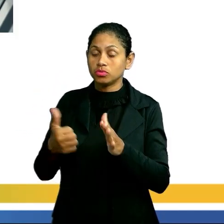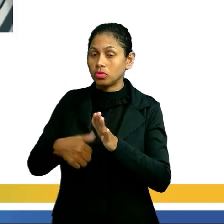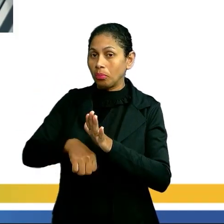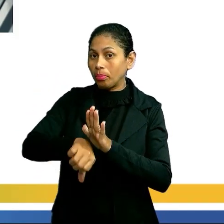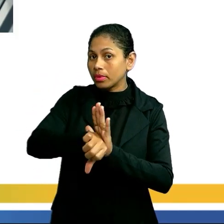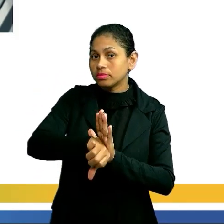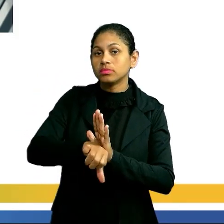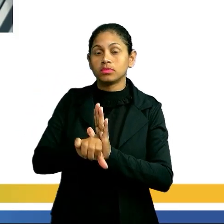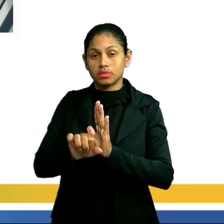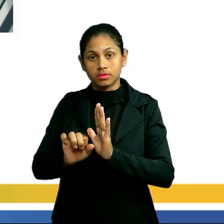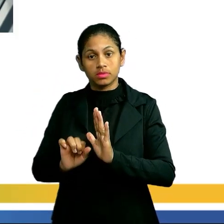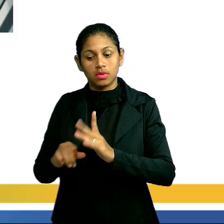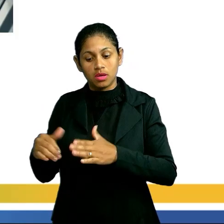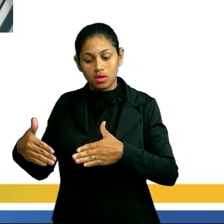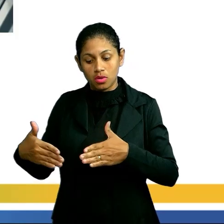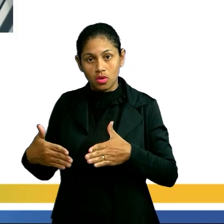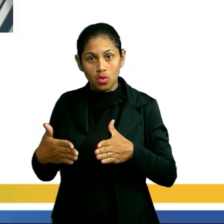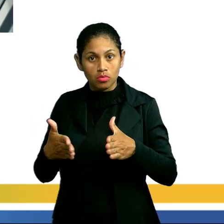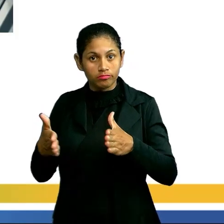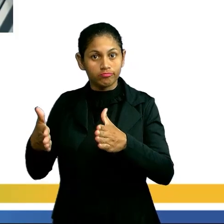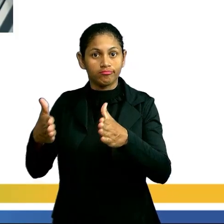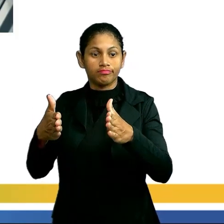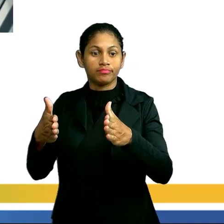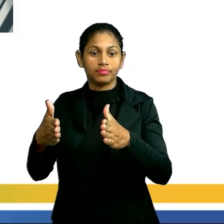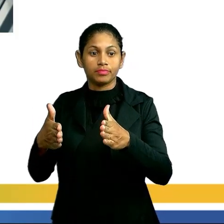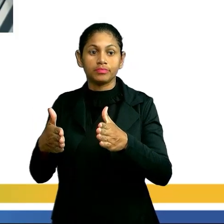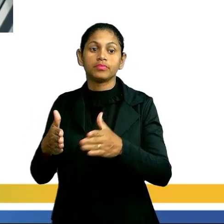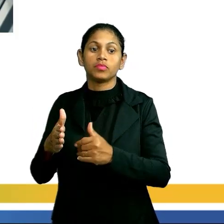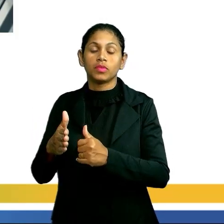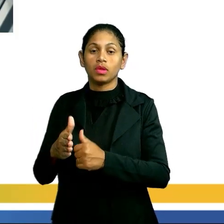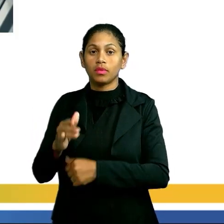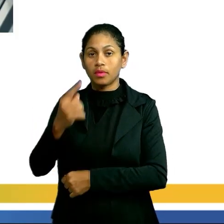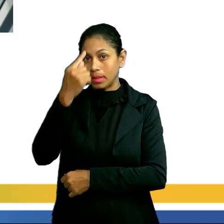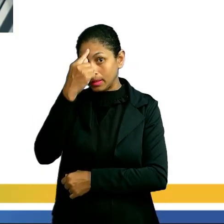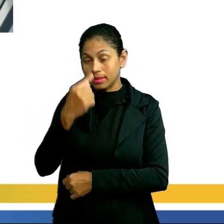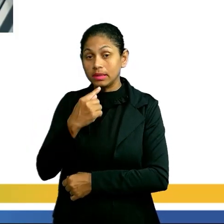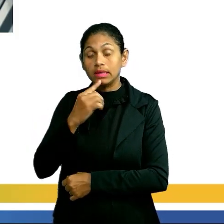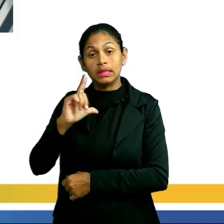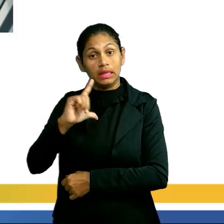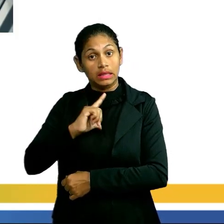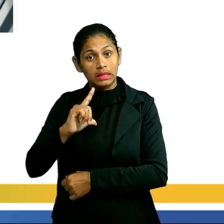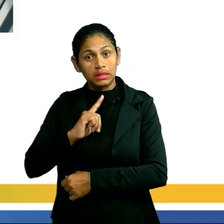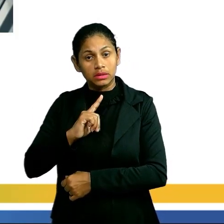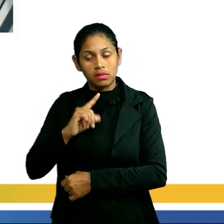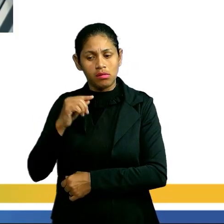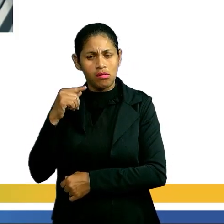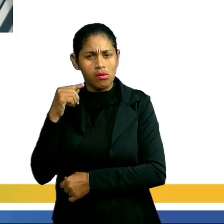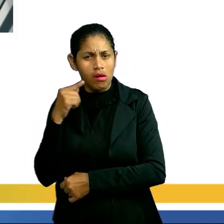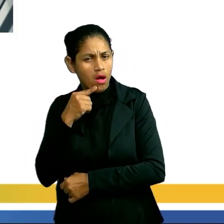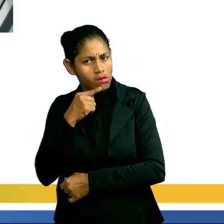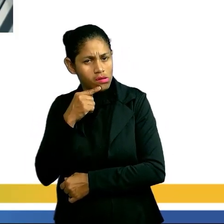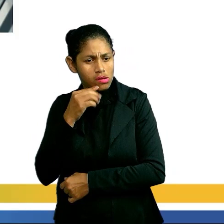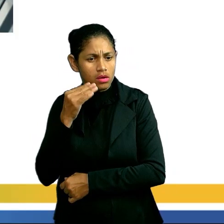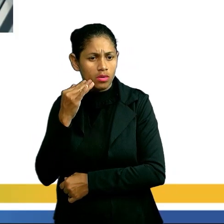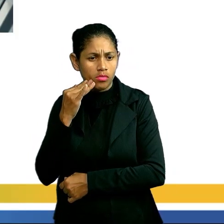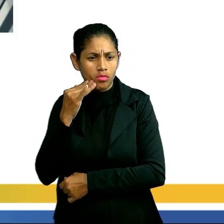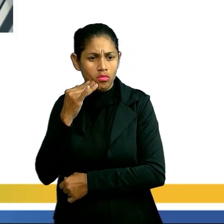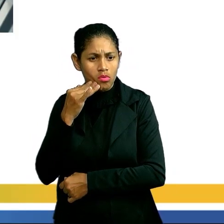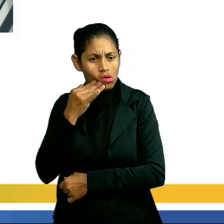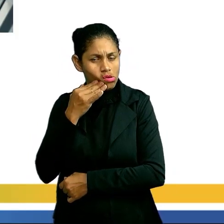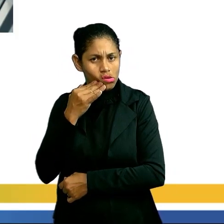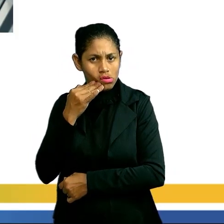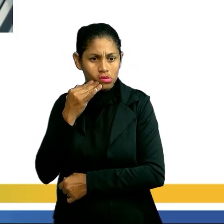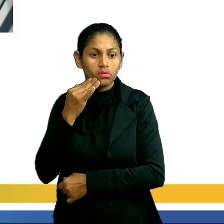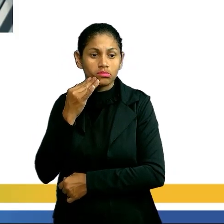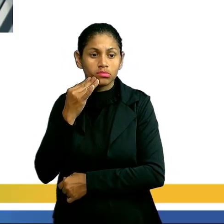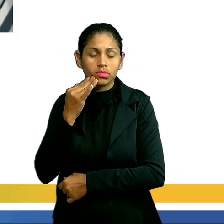pode observar aqui nesse slide, a gente observa que ele teve ali uma deformação devido à dilatação térmica em um